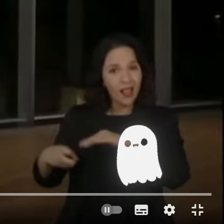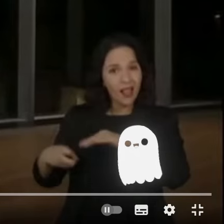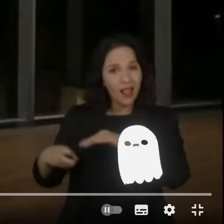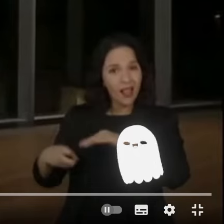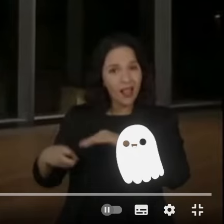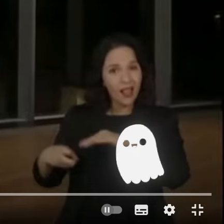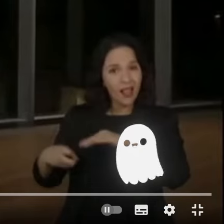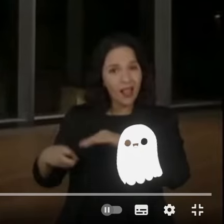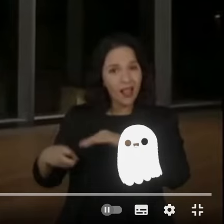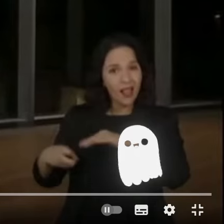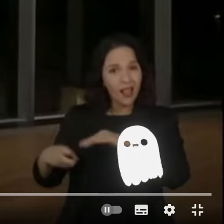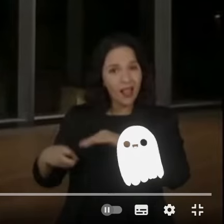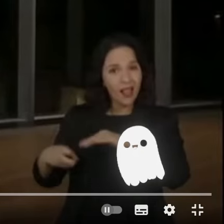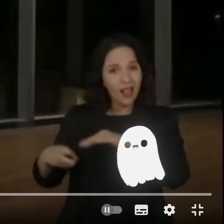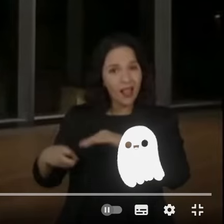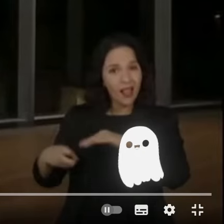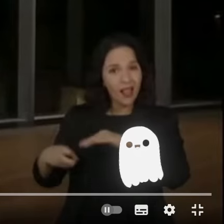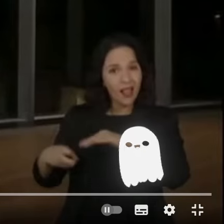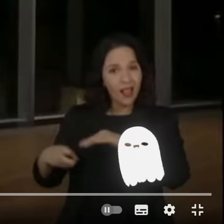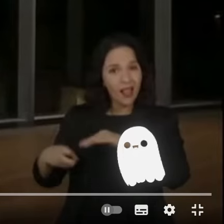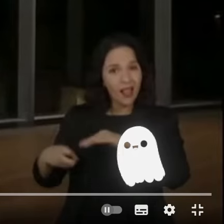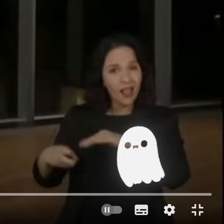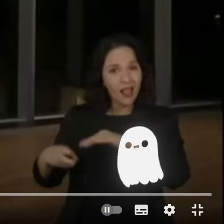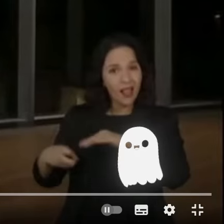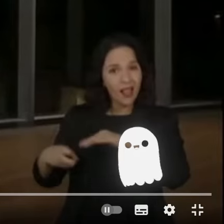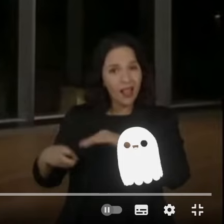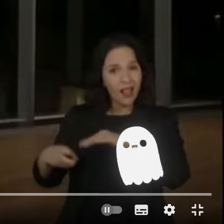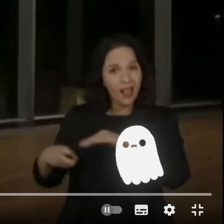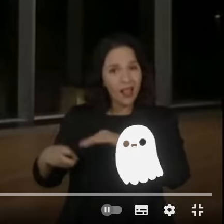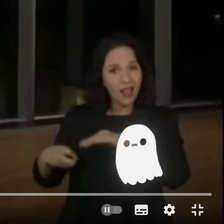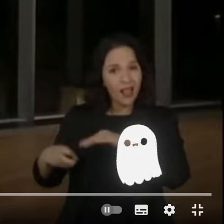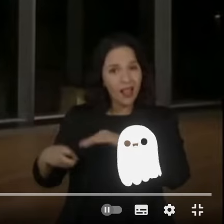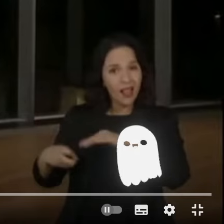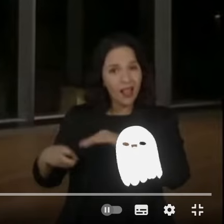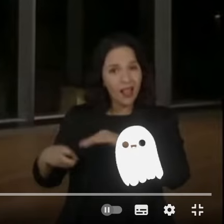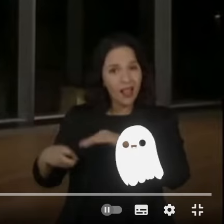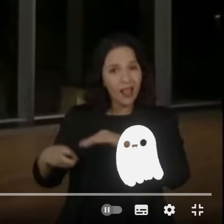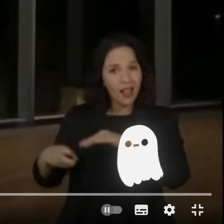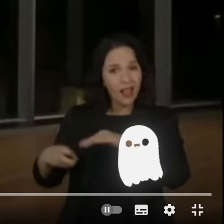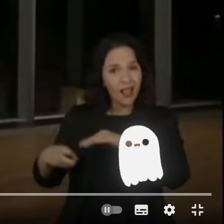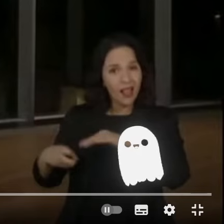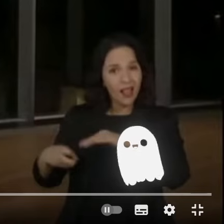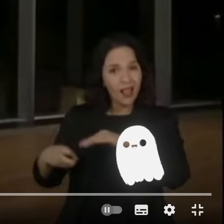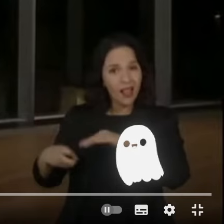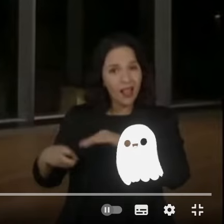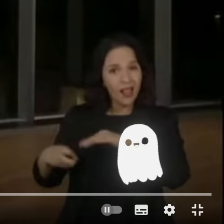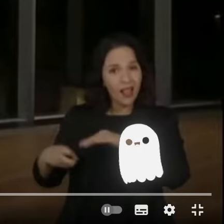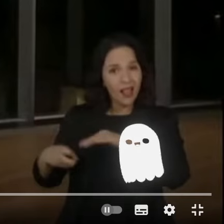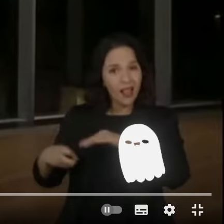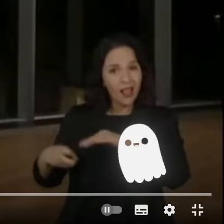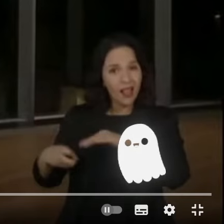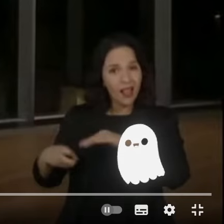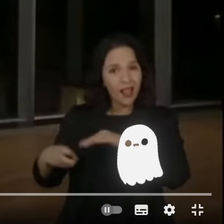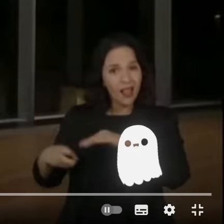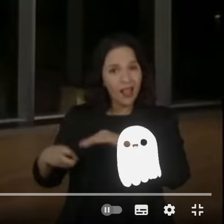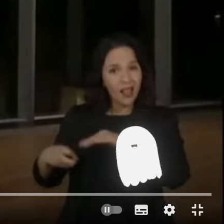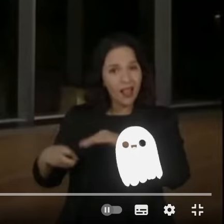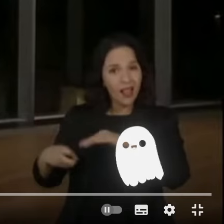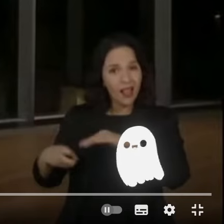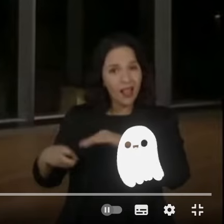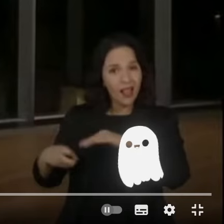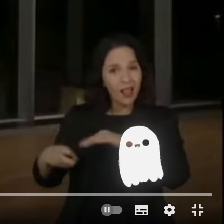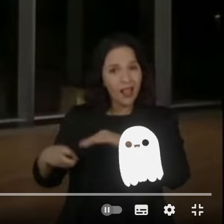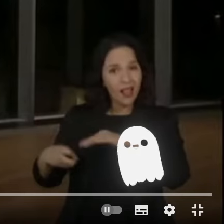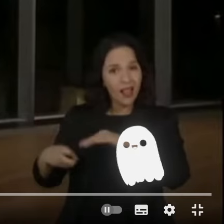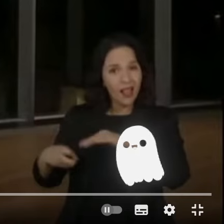Vini, vai ali pra porta do prédio, que é o nosso apartamento. Aí, o Vini é meu primo irmão. E aí, essa menina